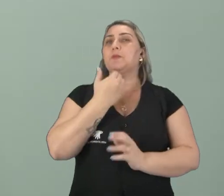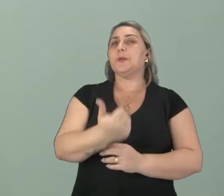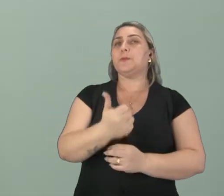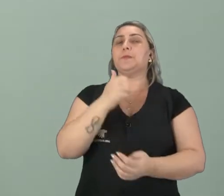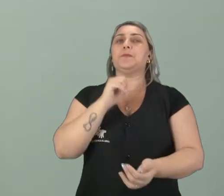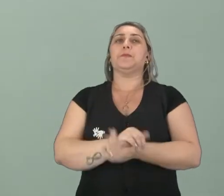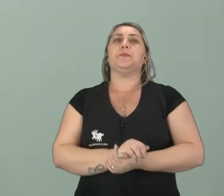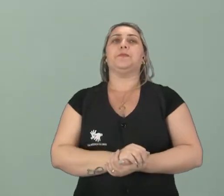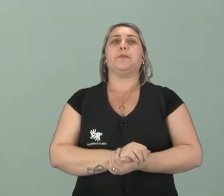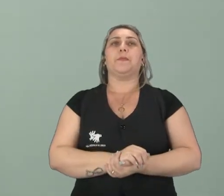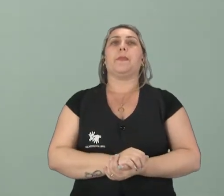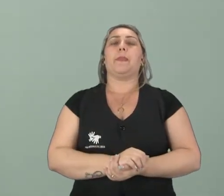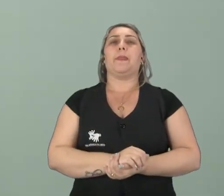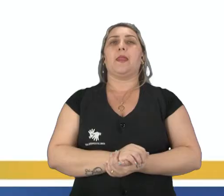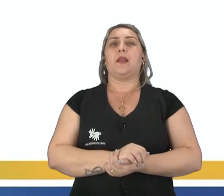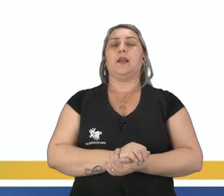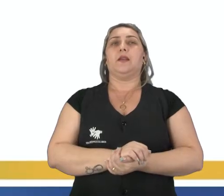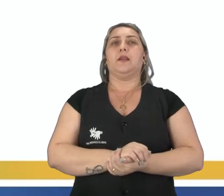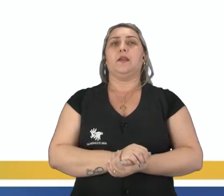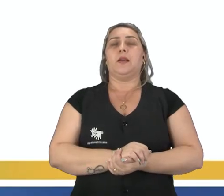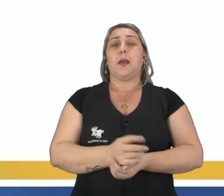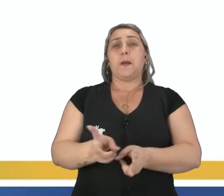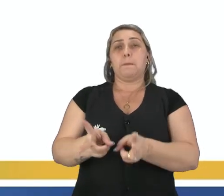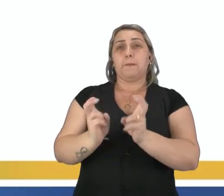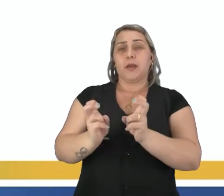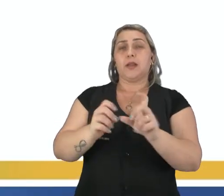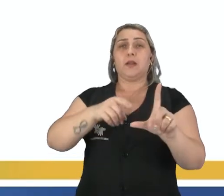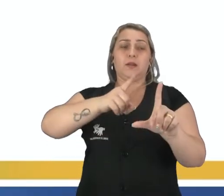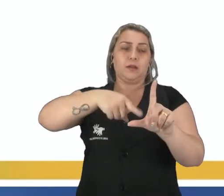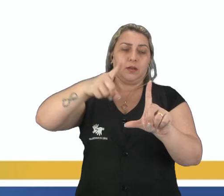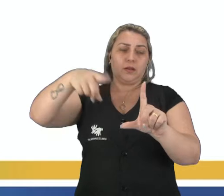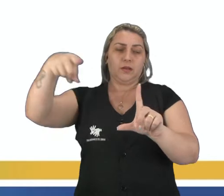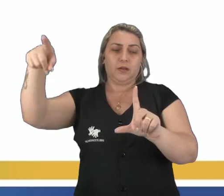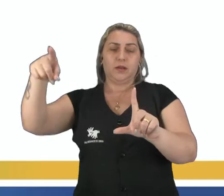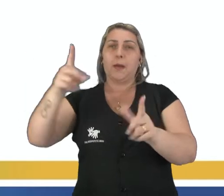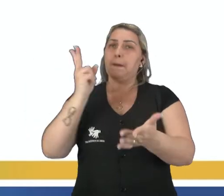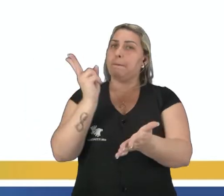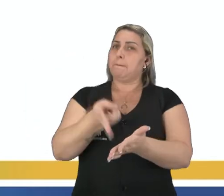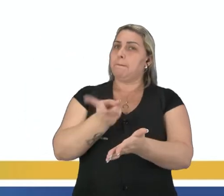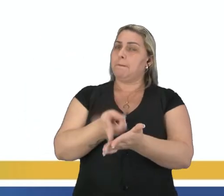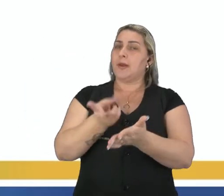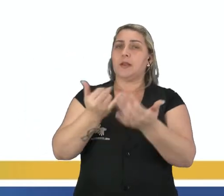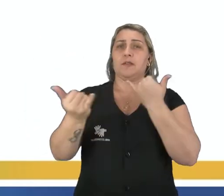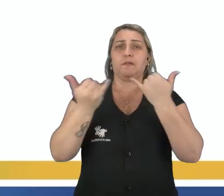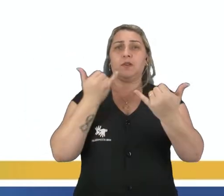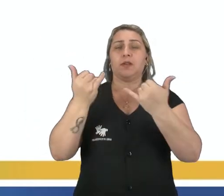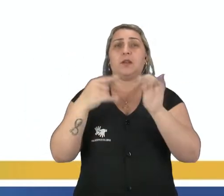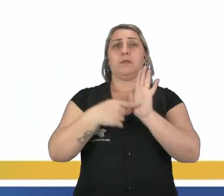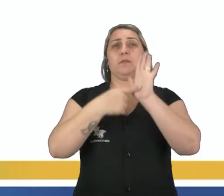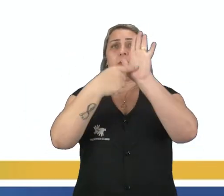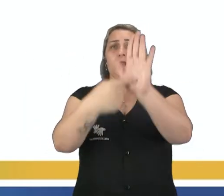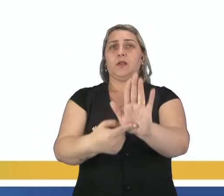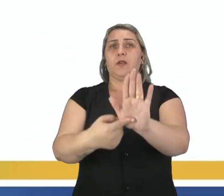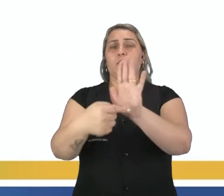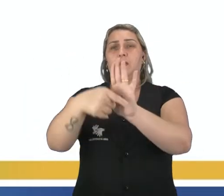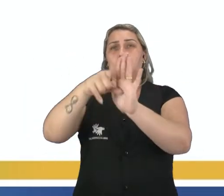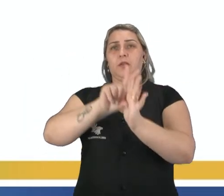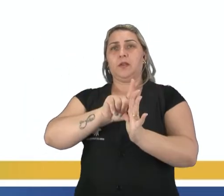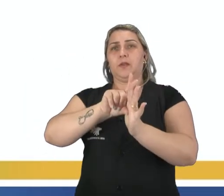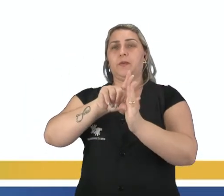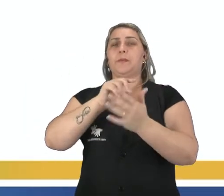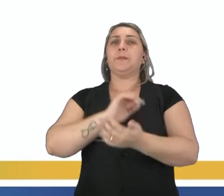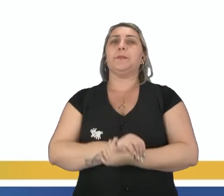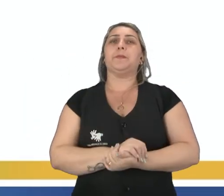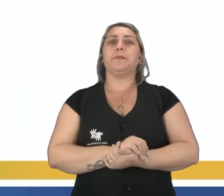bem. E aí você percebe nesse outro gráfico aí a mesma situação que nós mostramos nesse